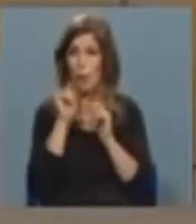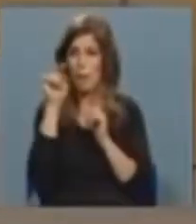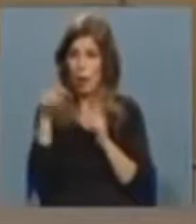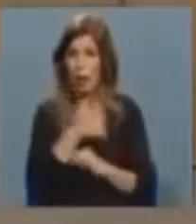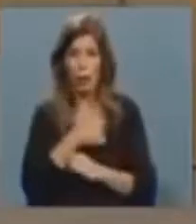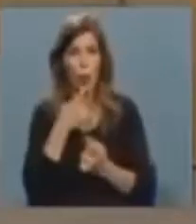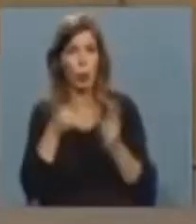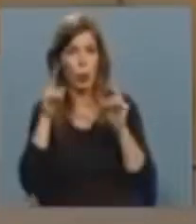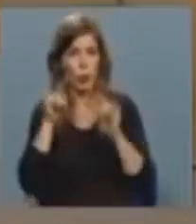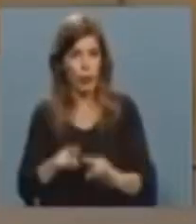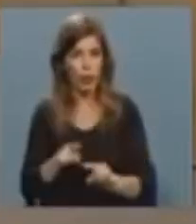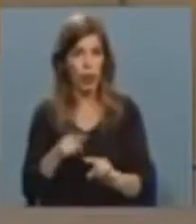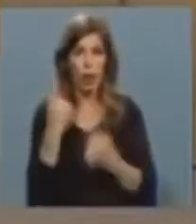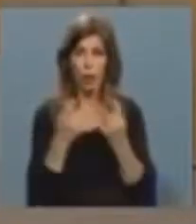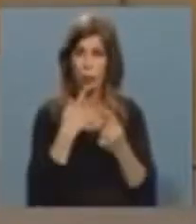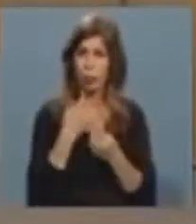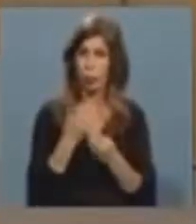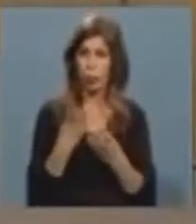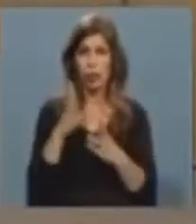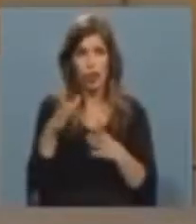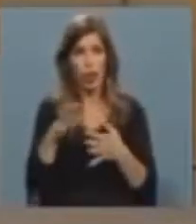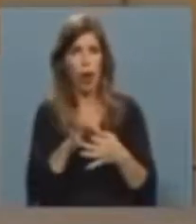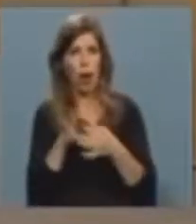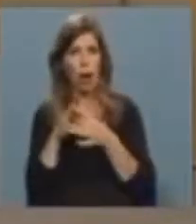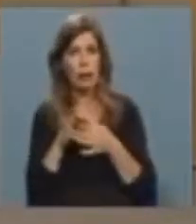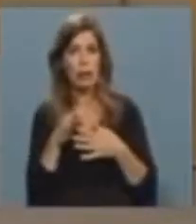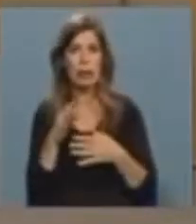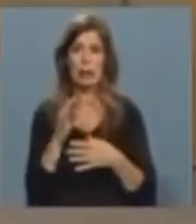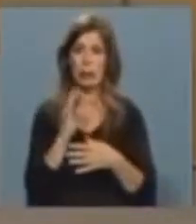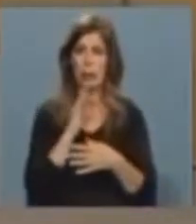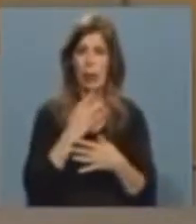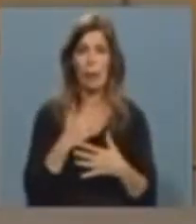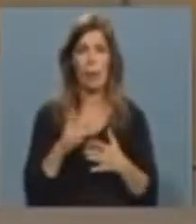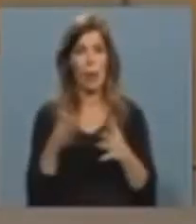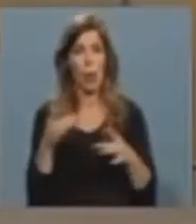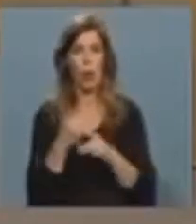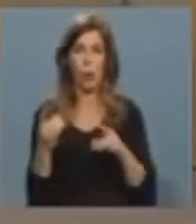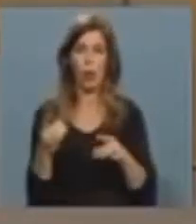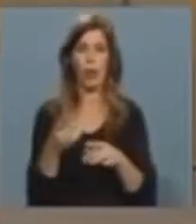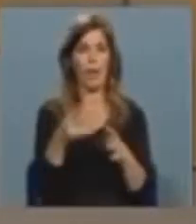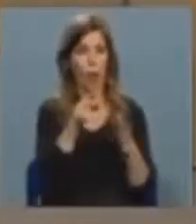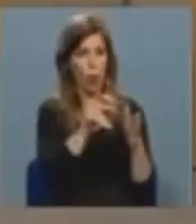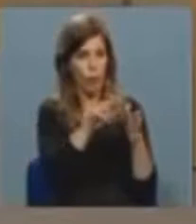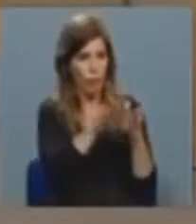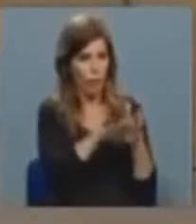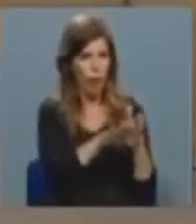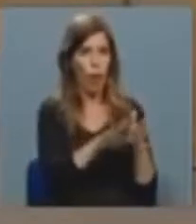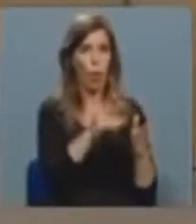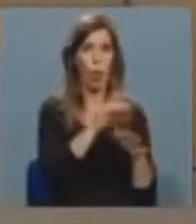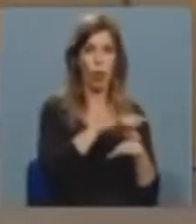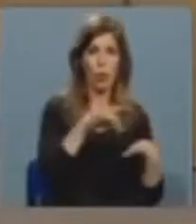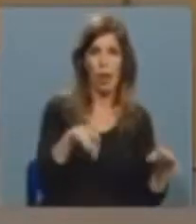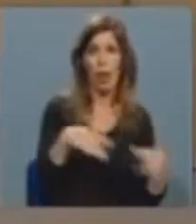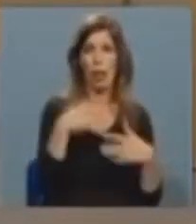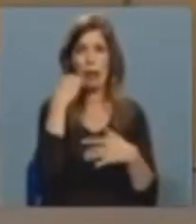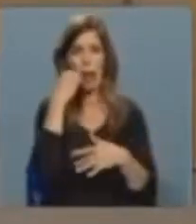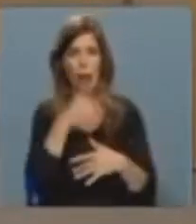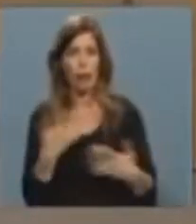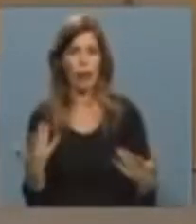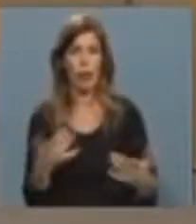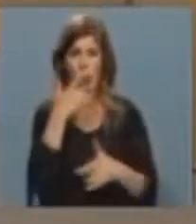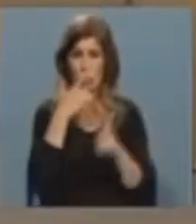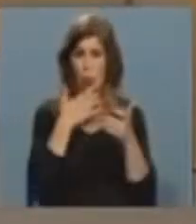suas casas, muitas vezes já com níveis de dependência maiores porque foram internadas, porque tiveram uma doença, agravamento da doença, uma população cada vez mais idosa,